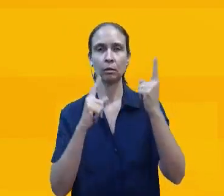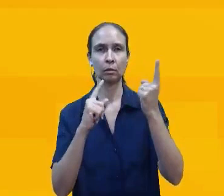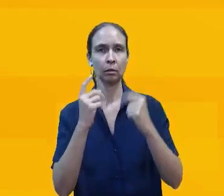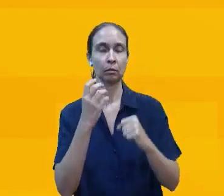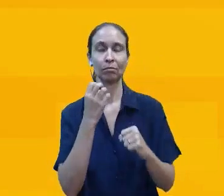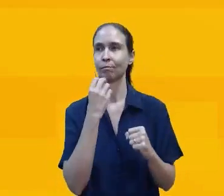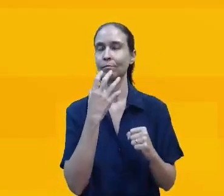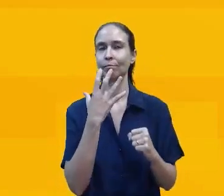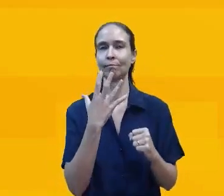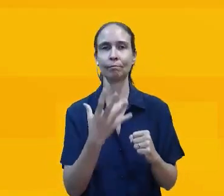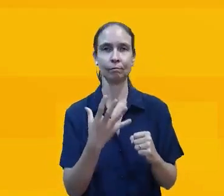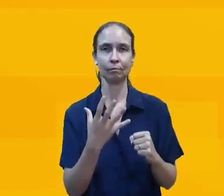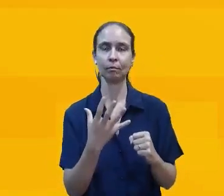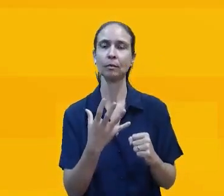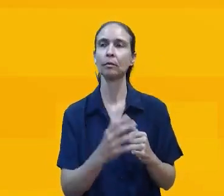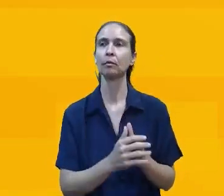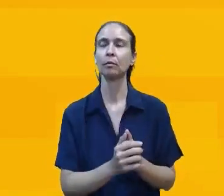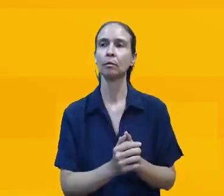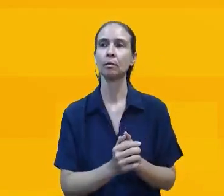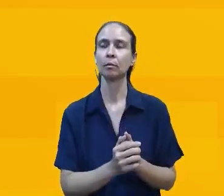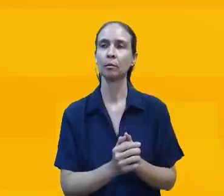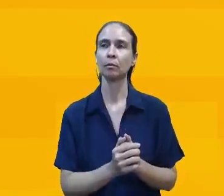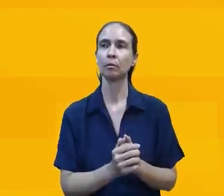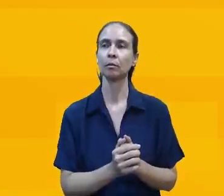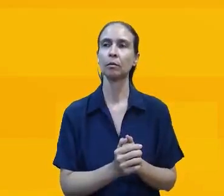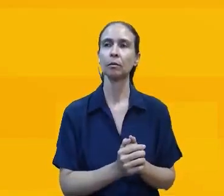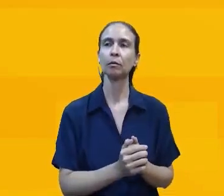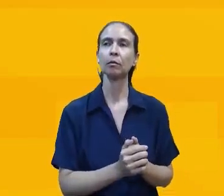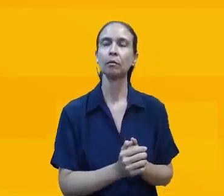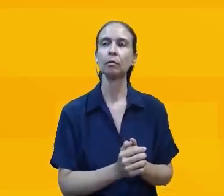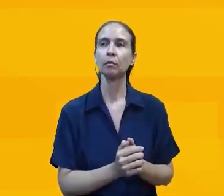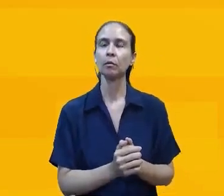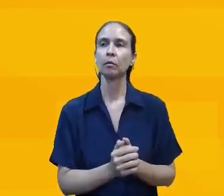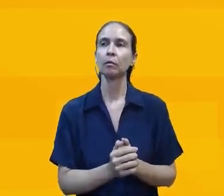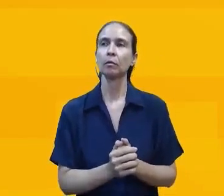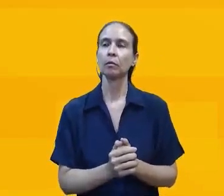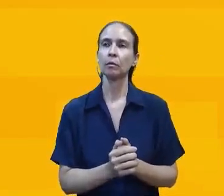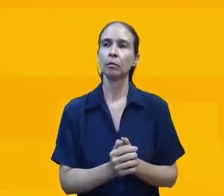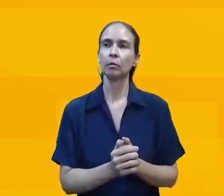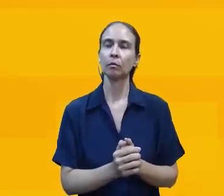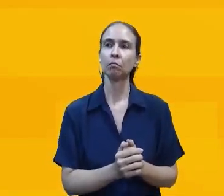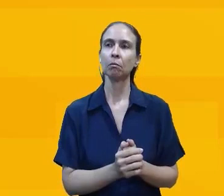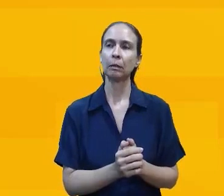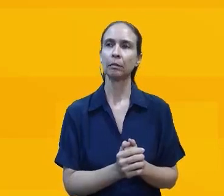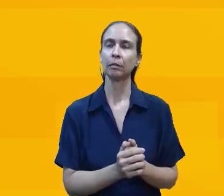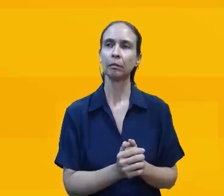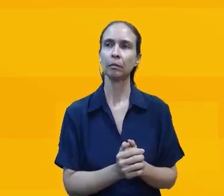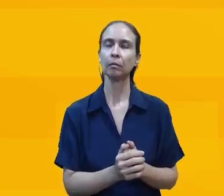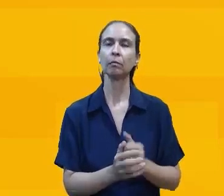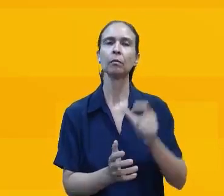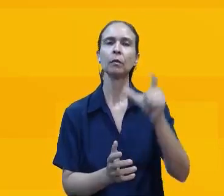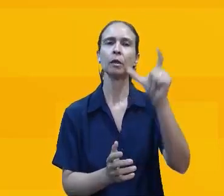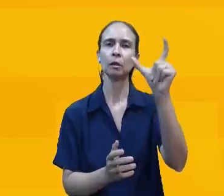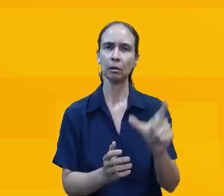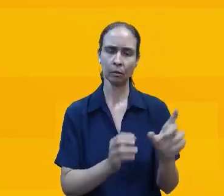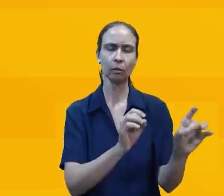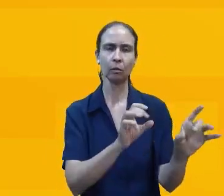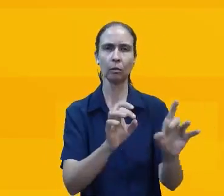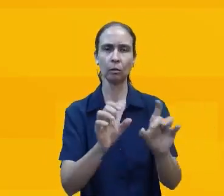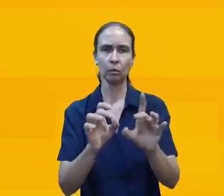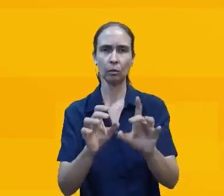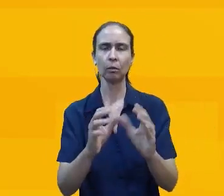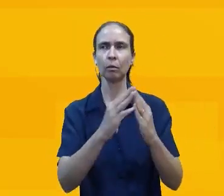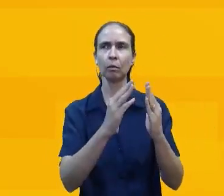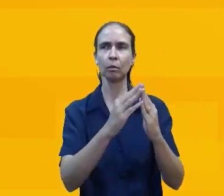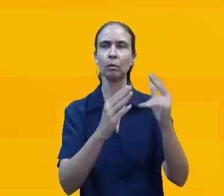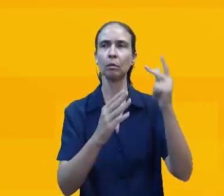Recentemente, um comerciante de São Paulo, me fez um contato, estava